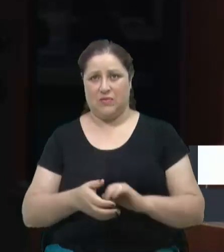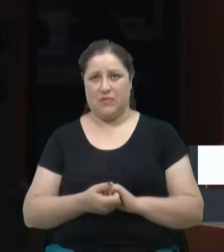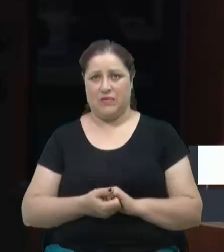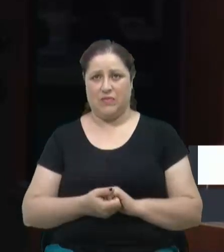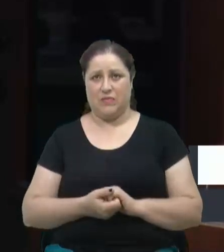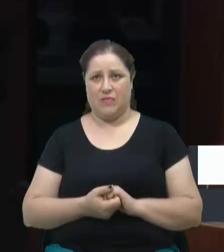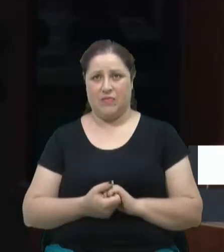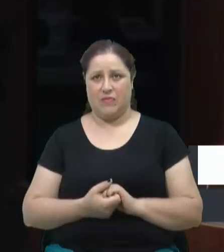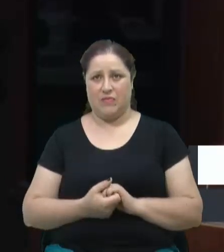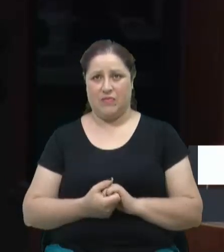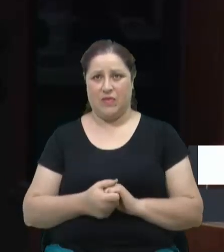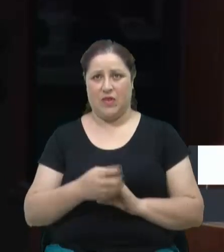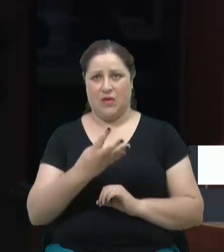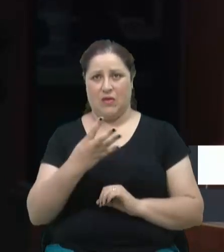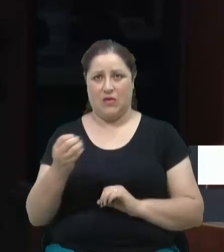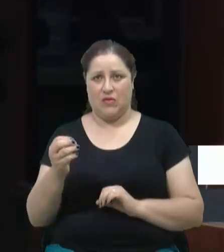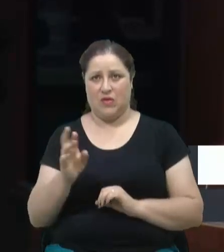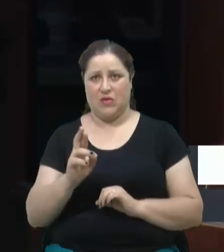400 pila.